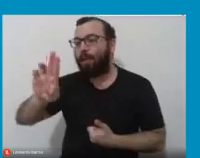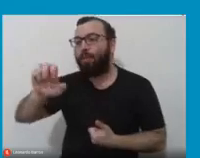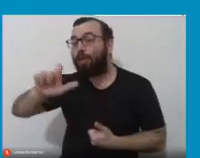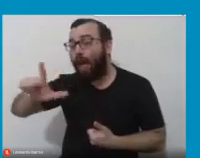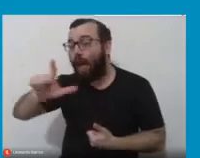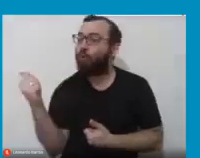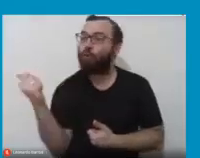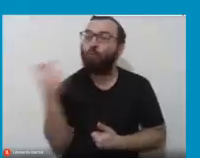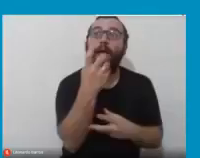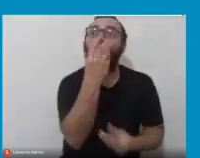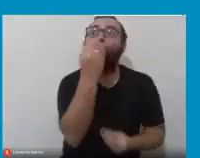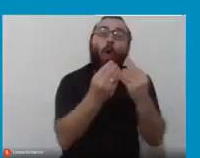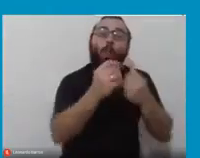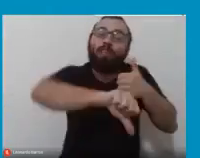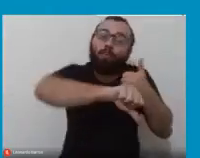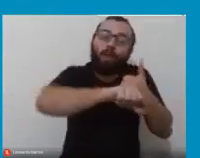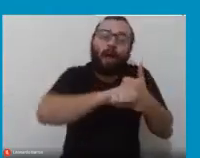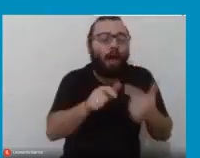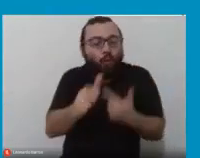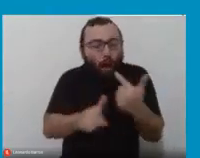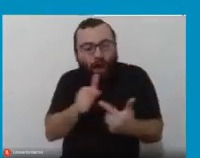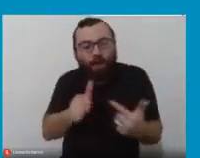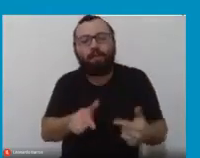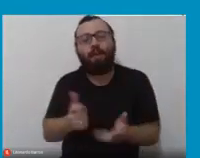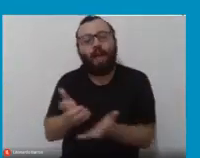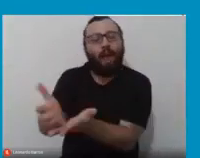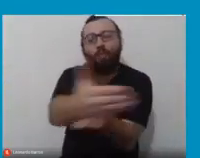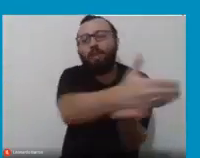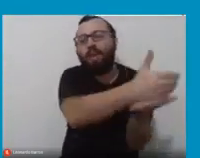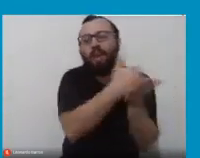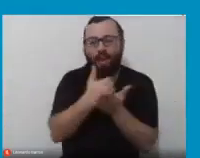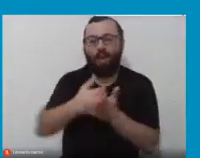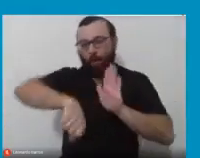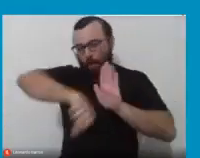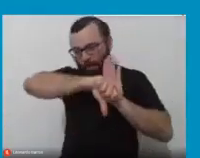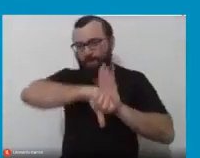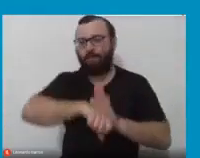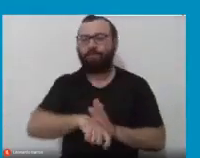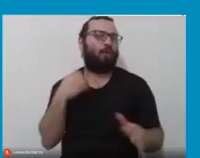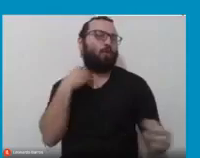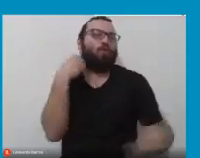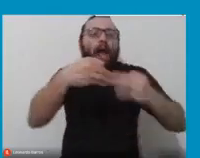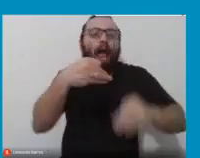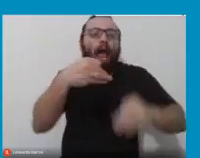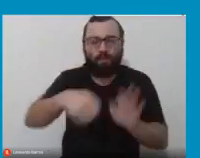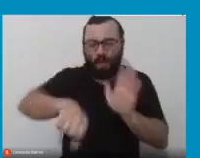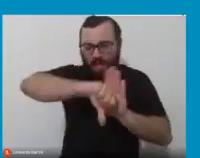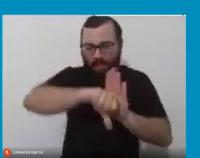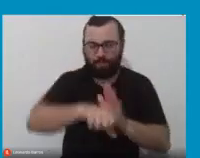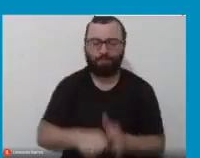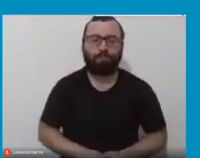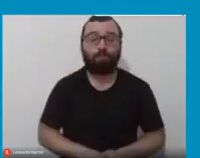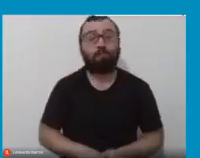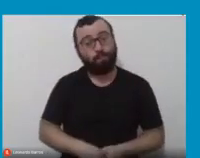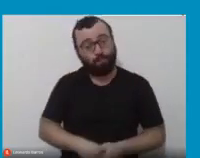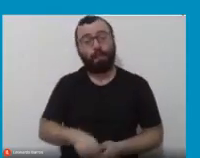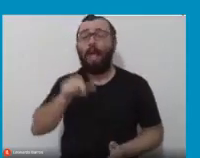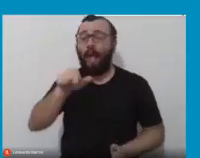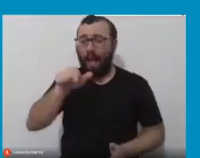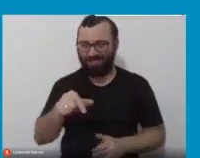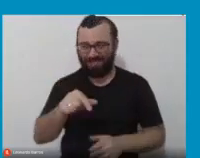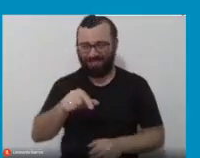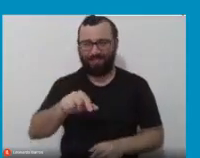os tribunais atuavam e reprimiam os crimes, né? e julgavam os crimes. Né? E nessa amostra, então, eu